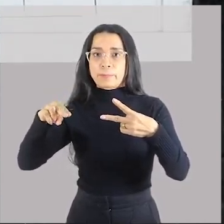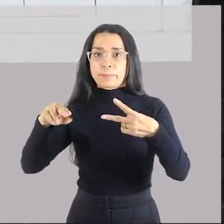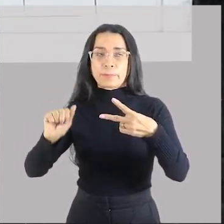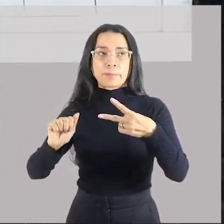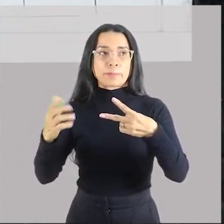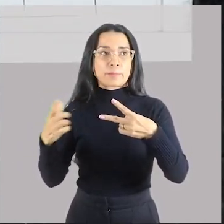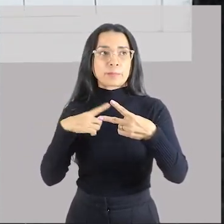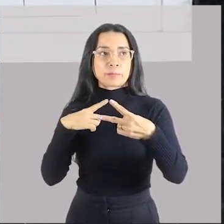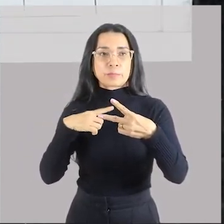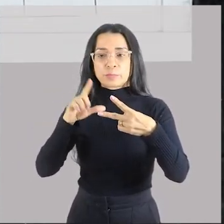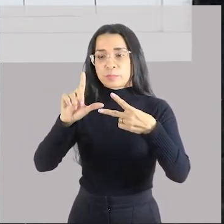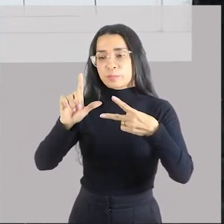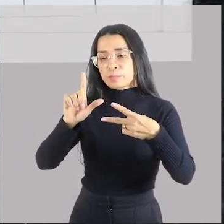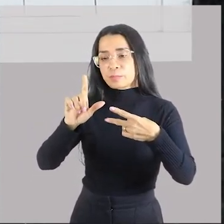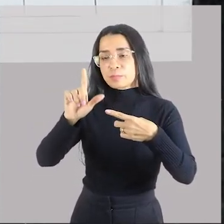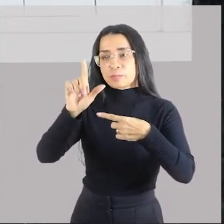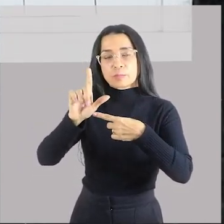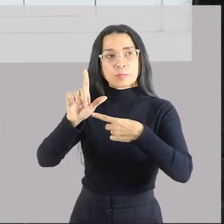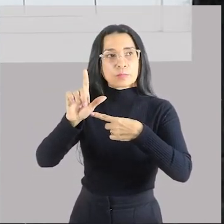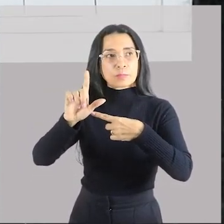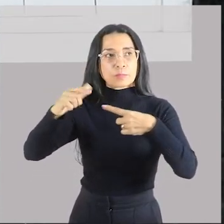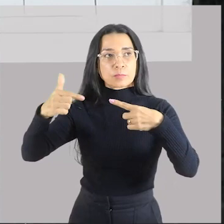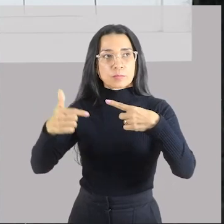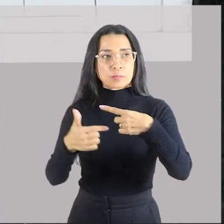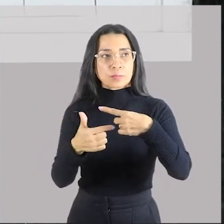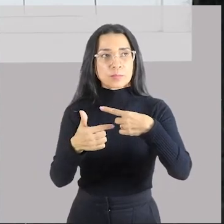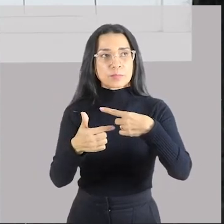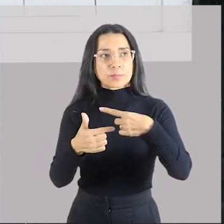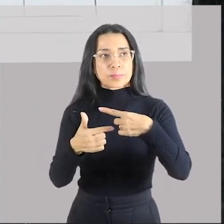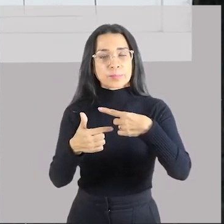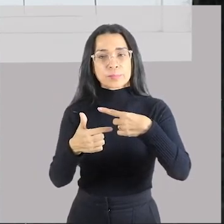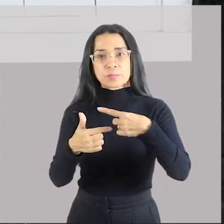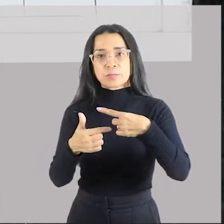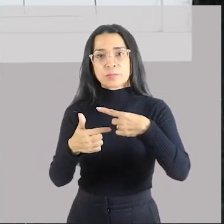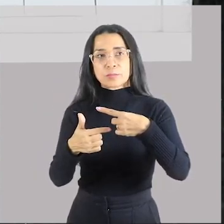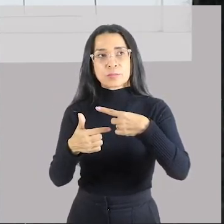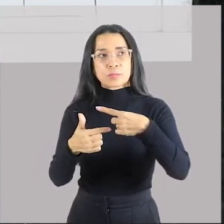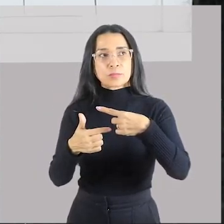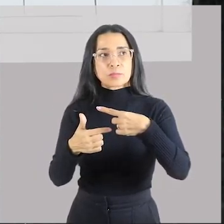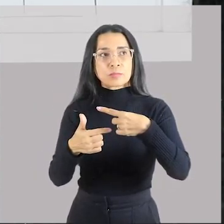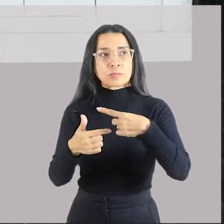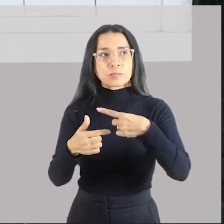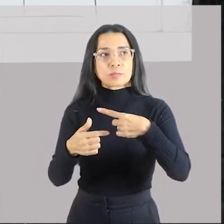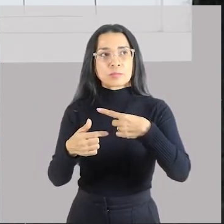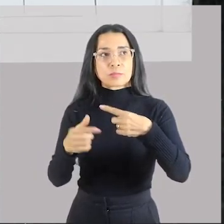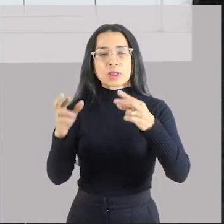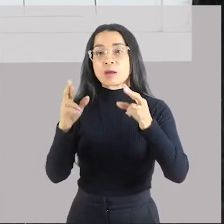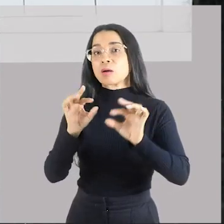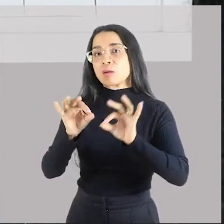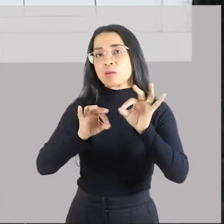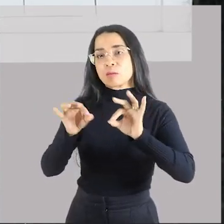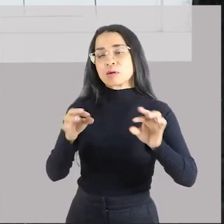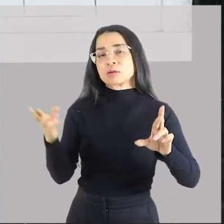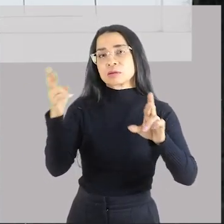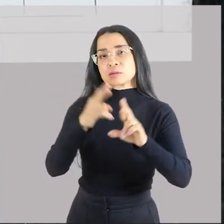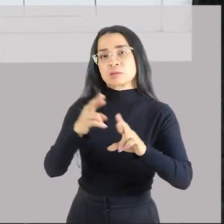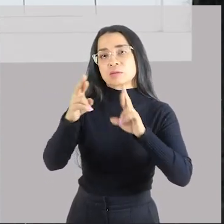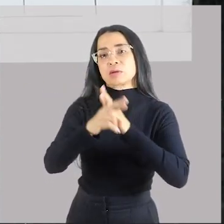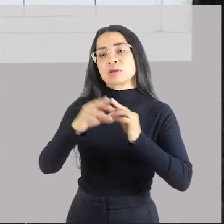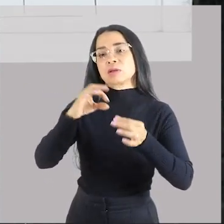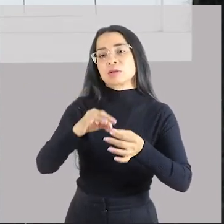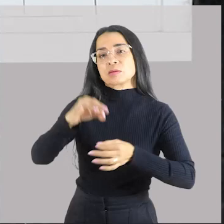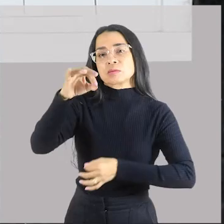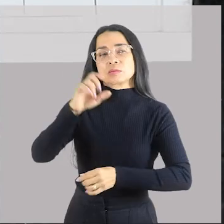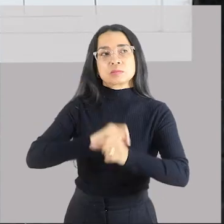nós temos L sobre 2. Ó. Ora, então, eu vou estabelecer uma relação de medida usando